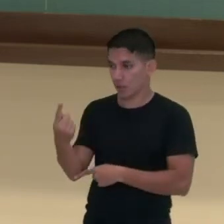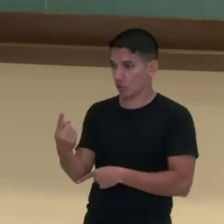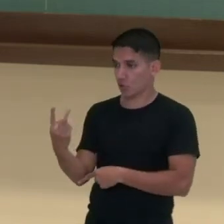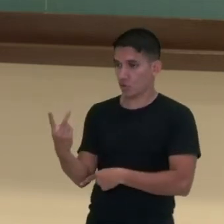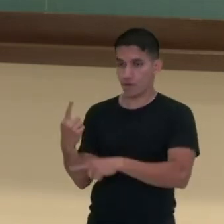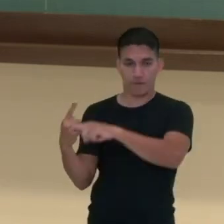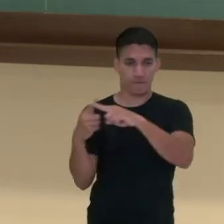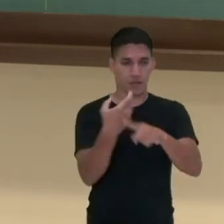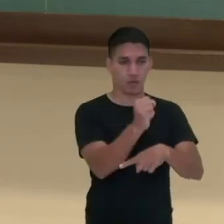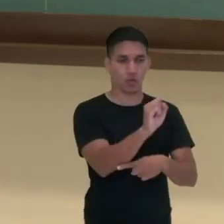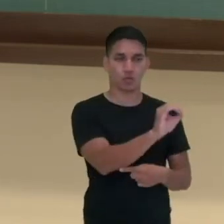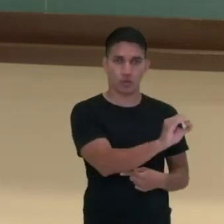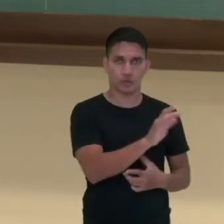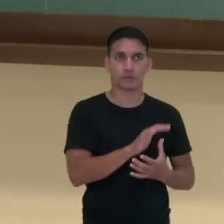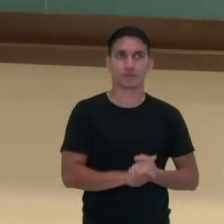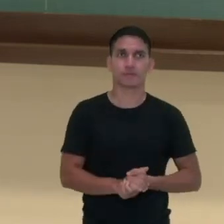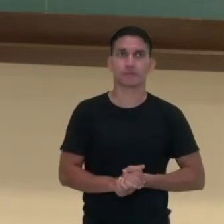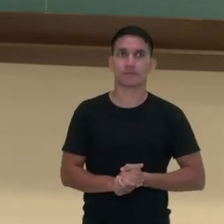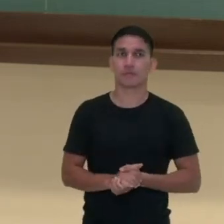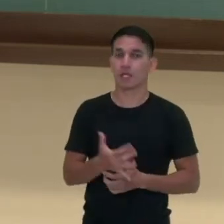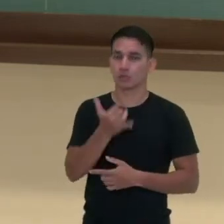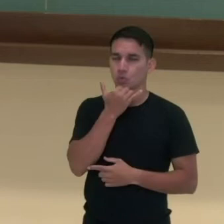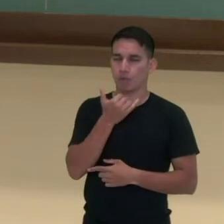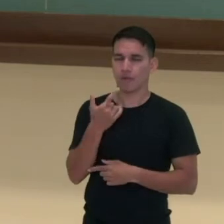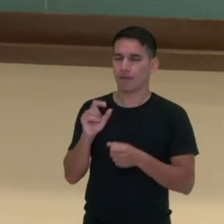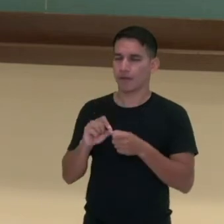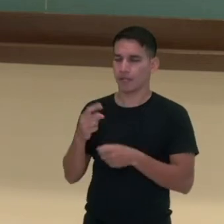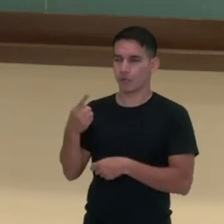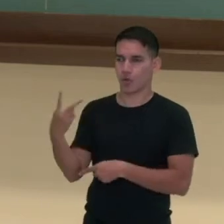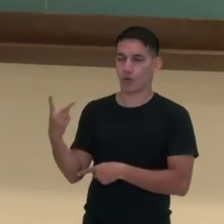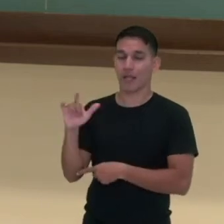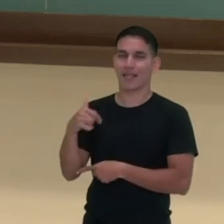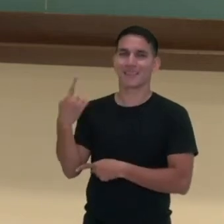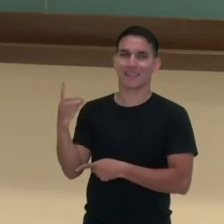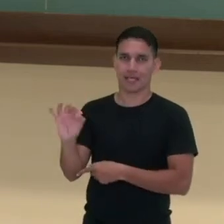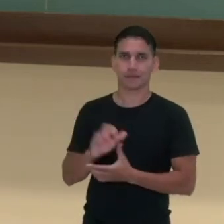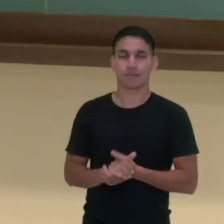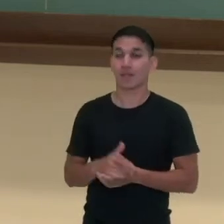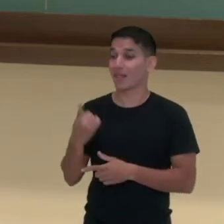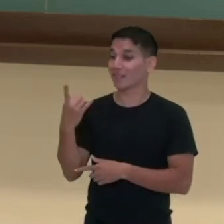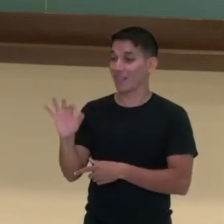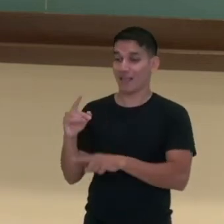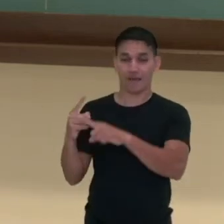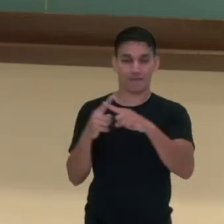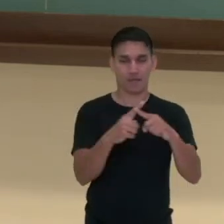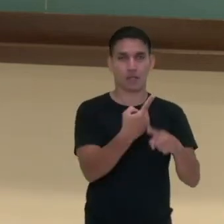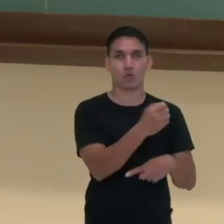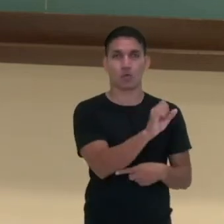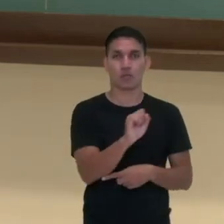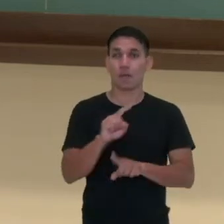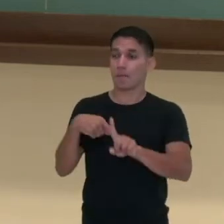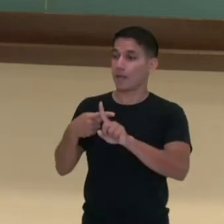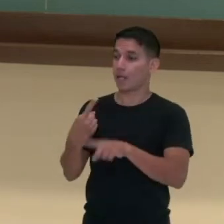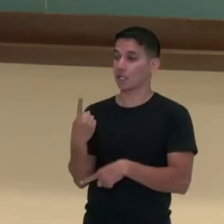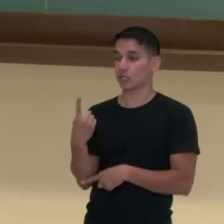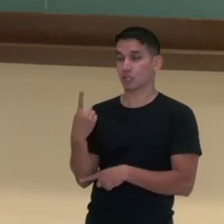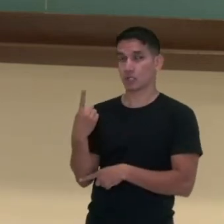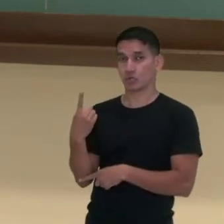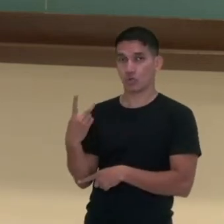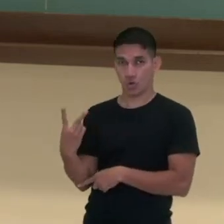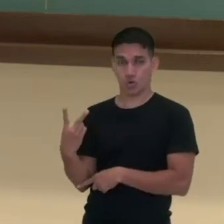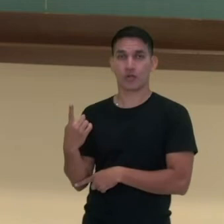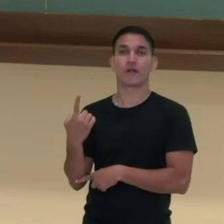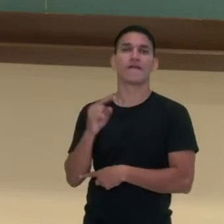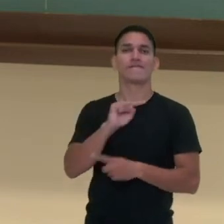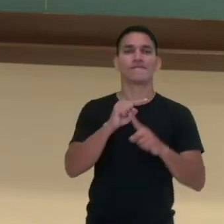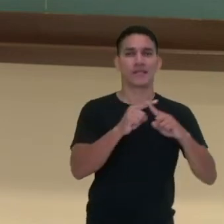800 mais, perdão pessoal, falei 12, é 10. 10 vezes 800 mais 12 vezes 1000 mais